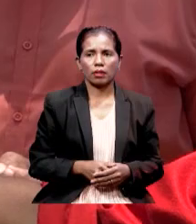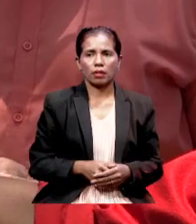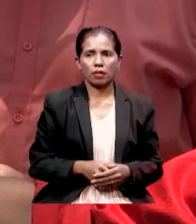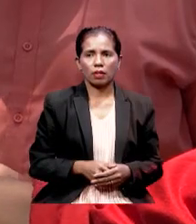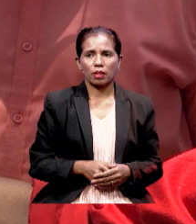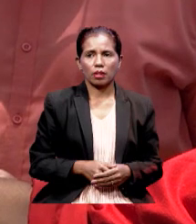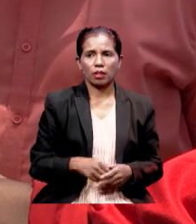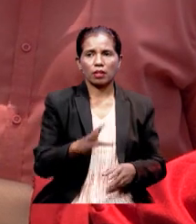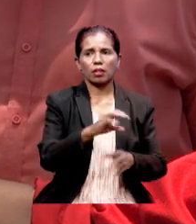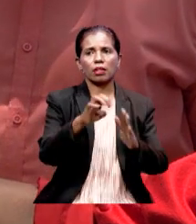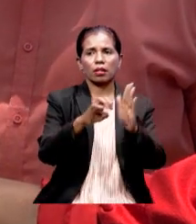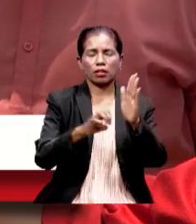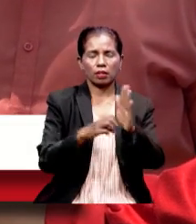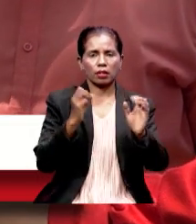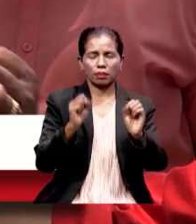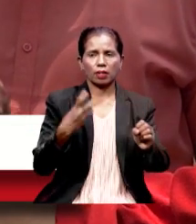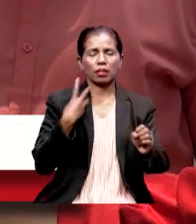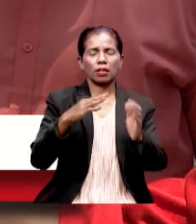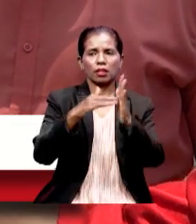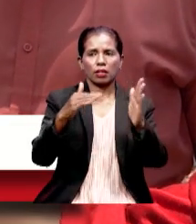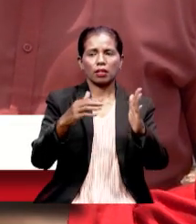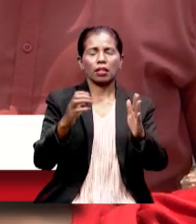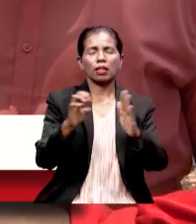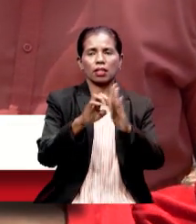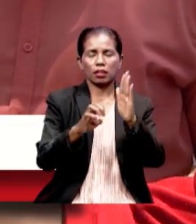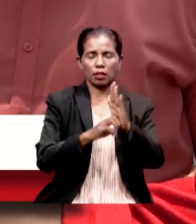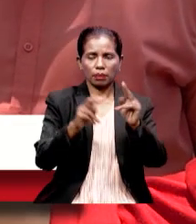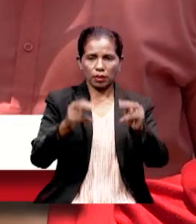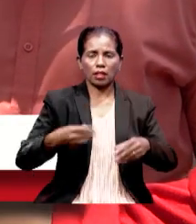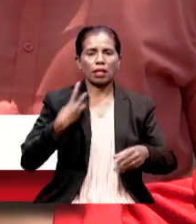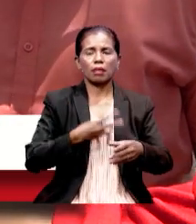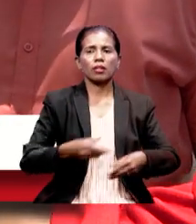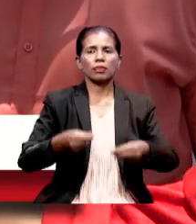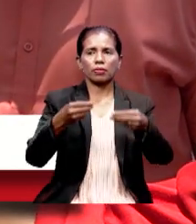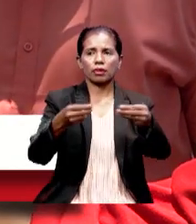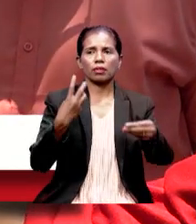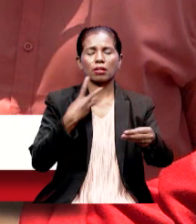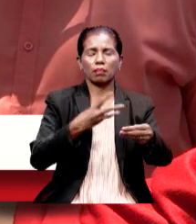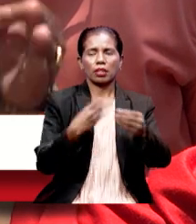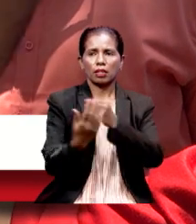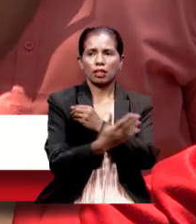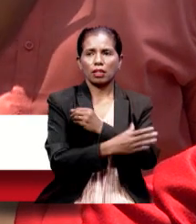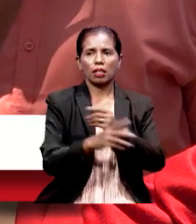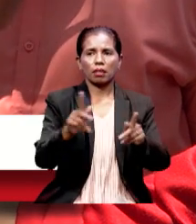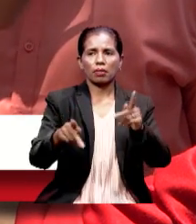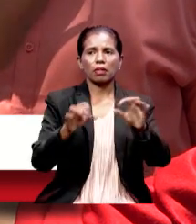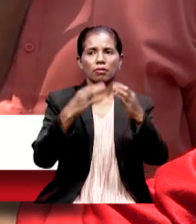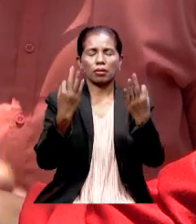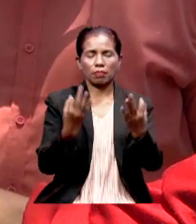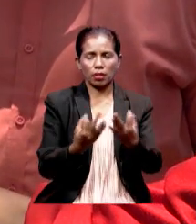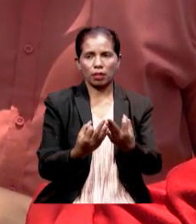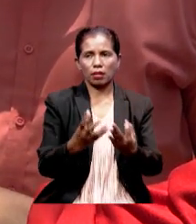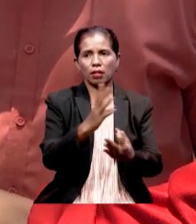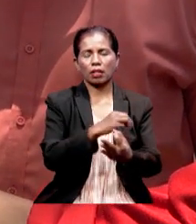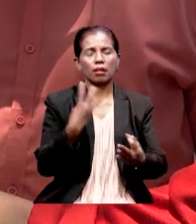que pendinga estar ni tabel contra. Estado precisa, ok, ami ofrese. Ami rai. E voto am familia ma kama la kraik ma